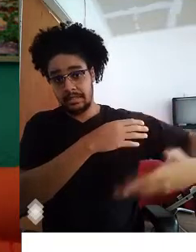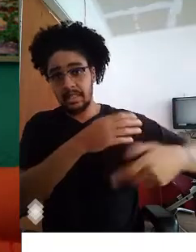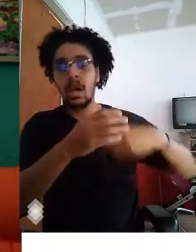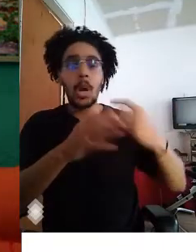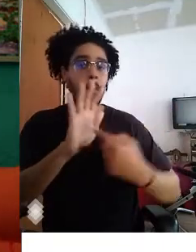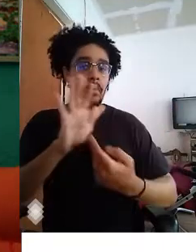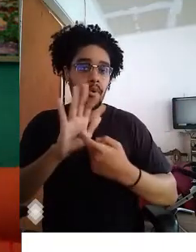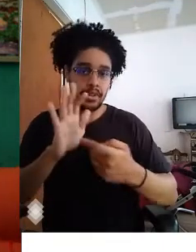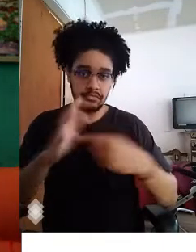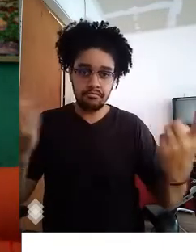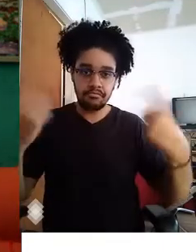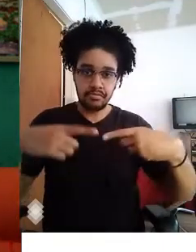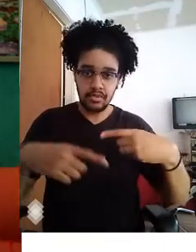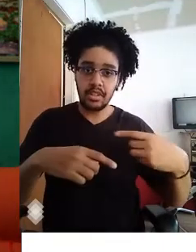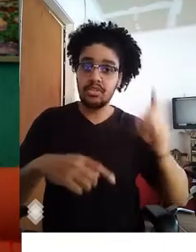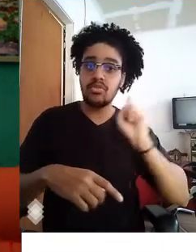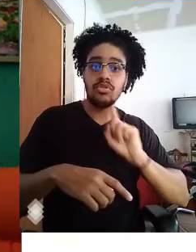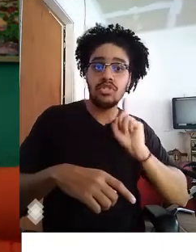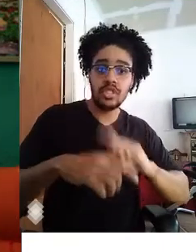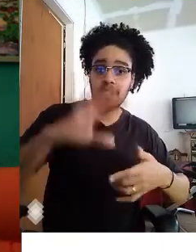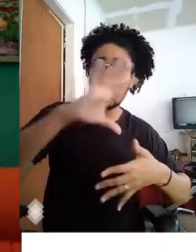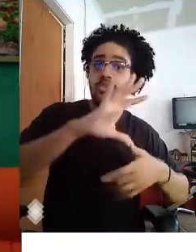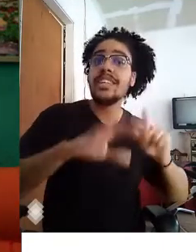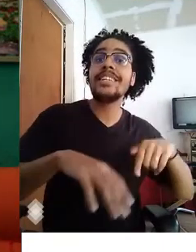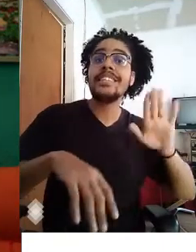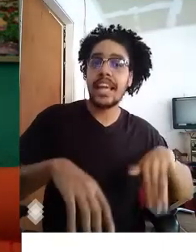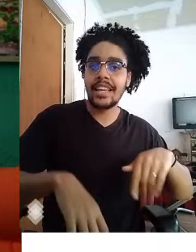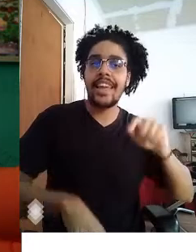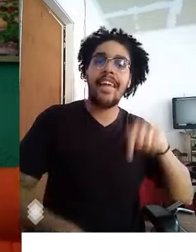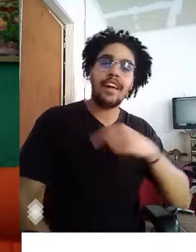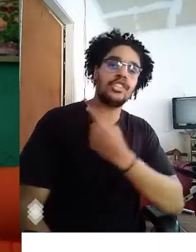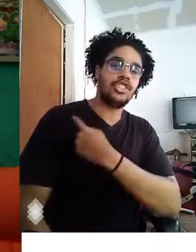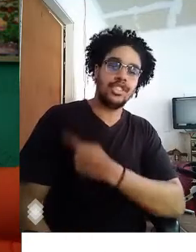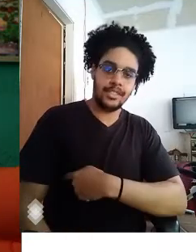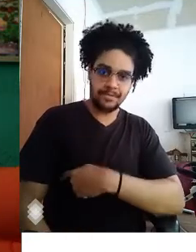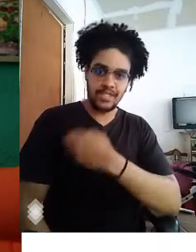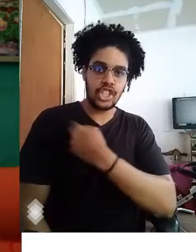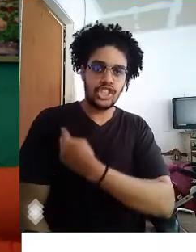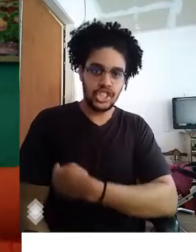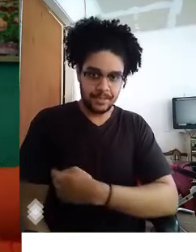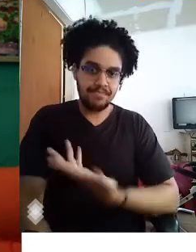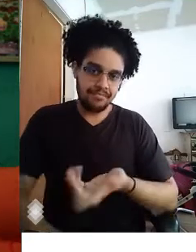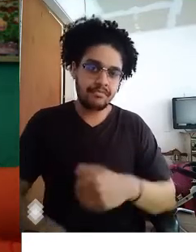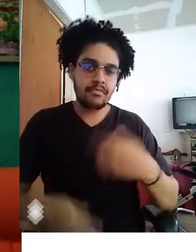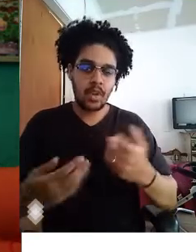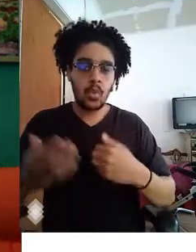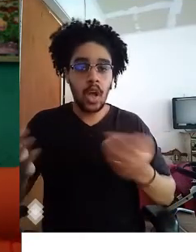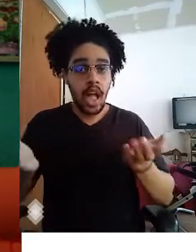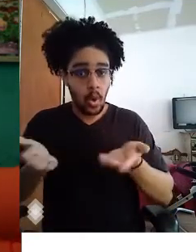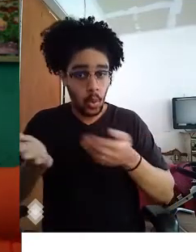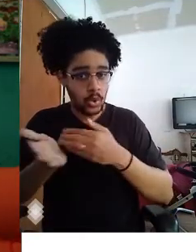cena hoje rivalizando com os Estados Unidos é a China. E mais recentemente, a China ela